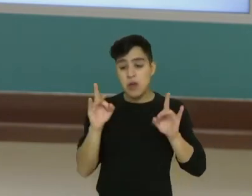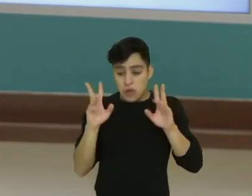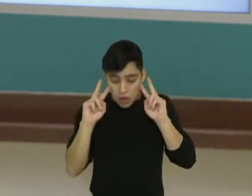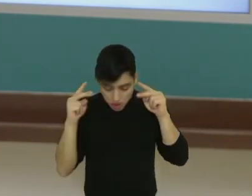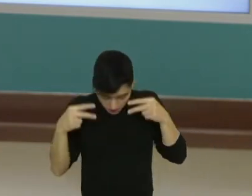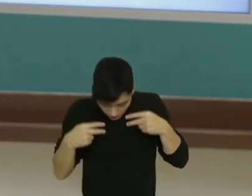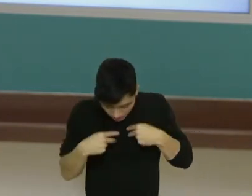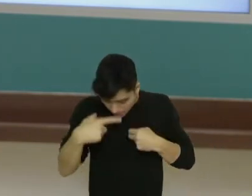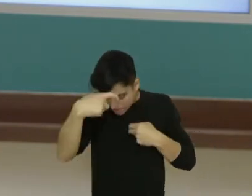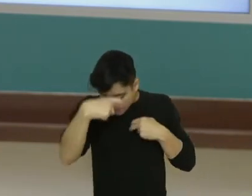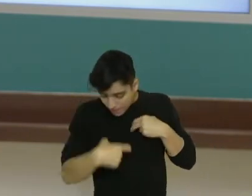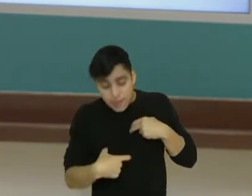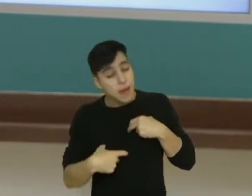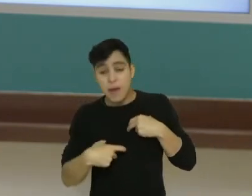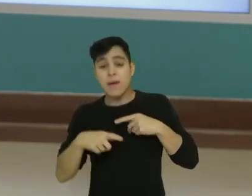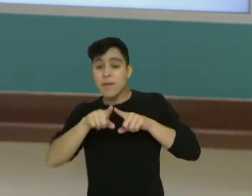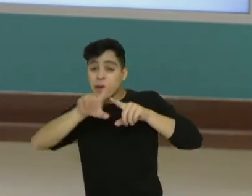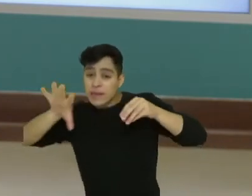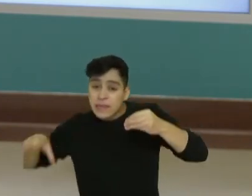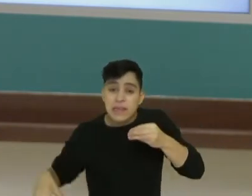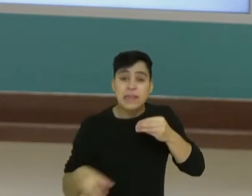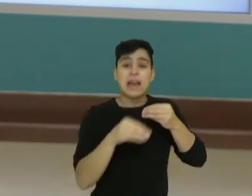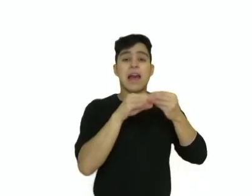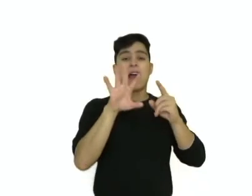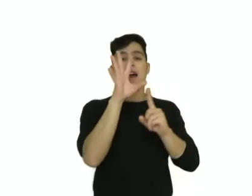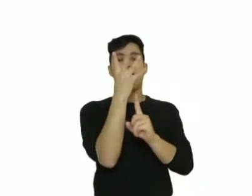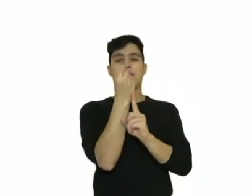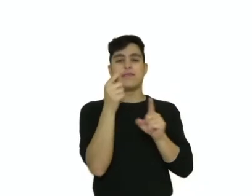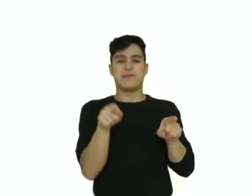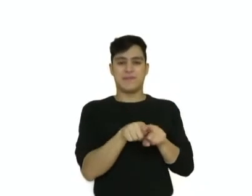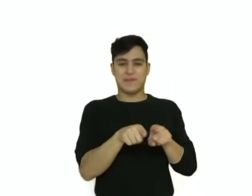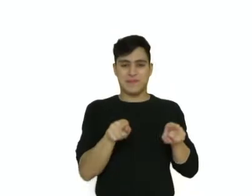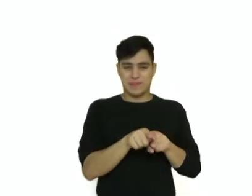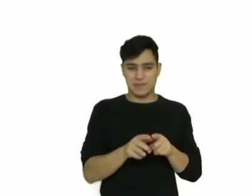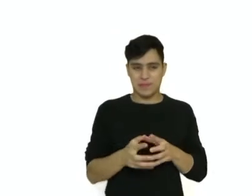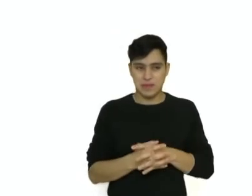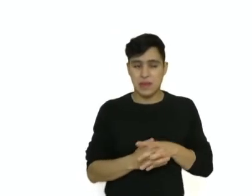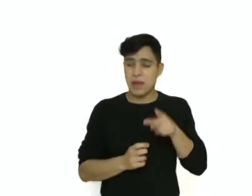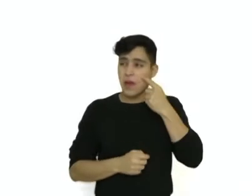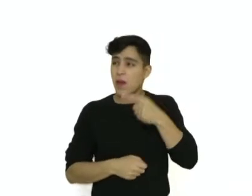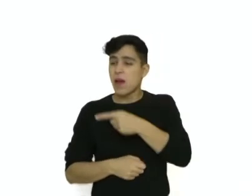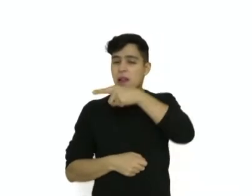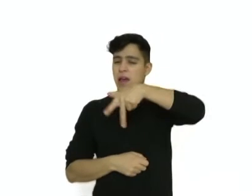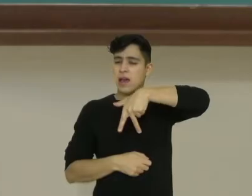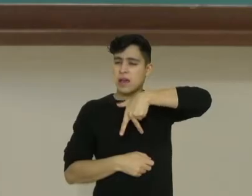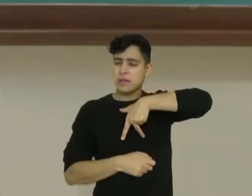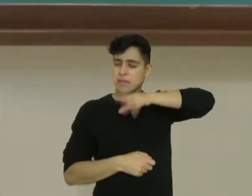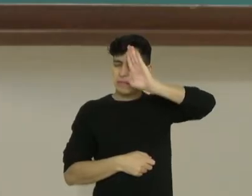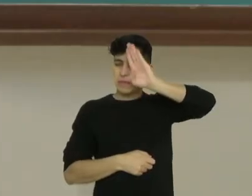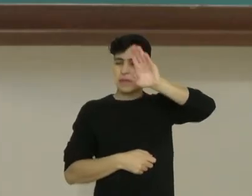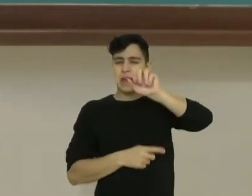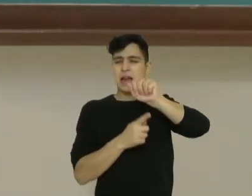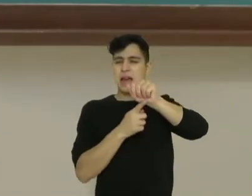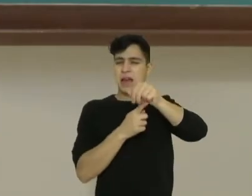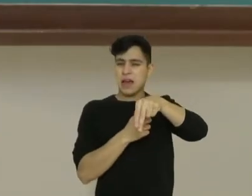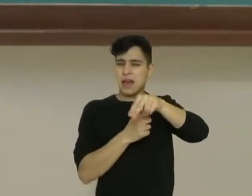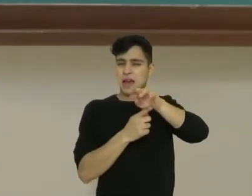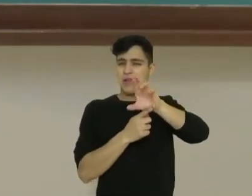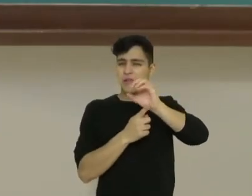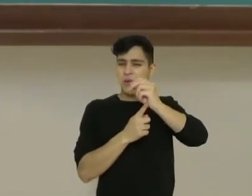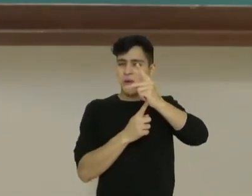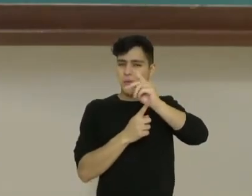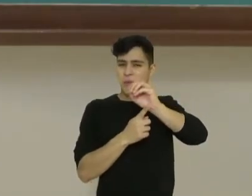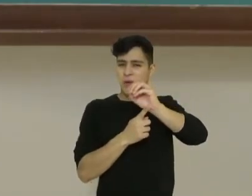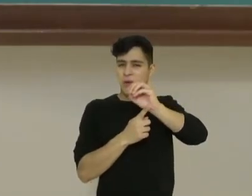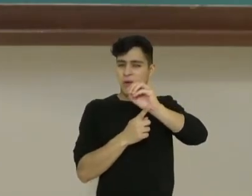mas na arte renascentista, tá? Então veja, antropocentrismo. Eu falei lá no início da aula que